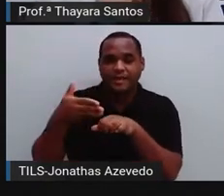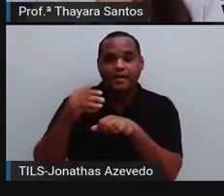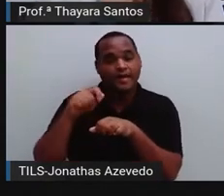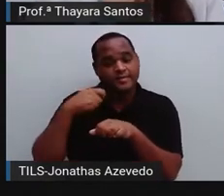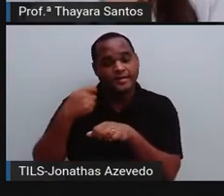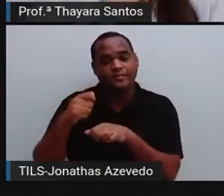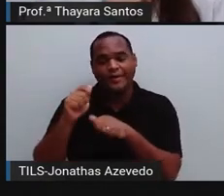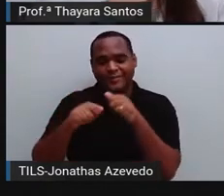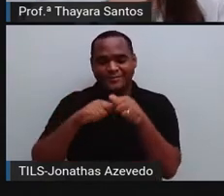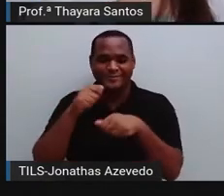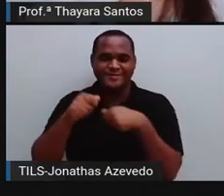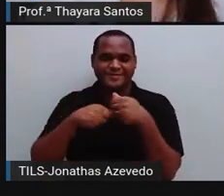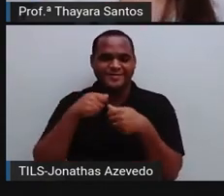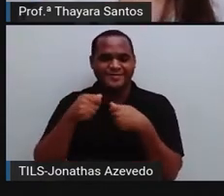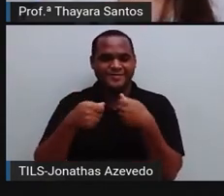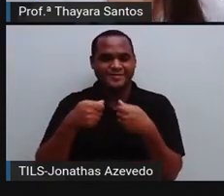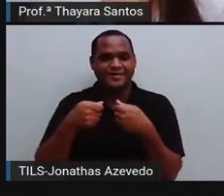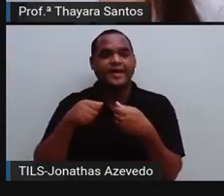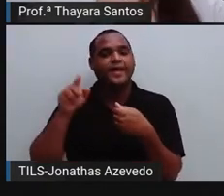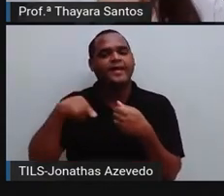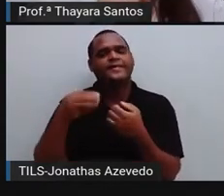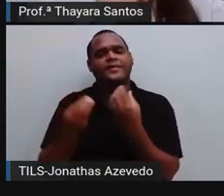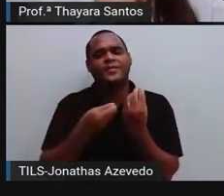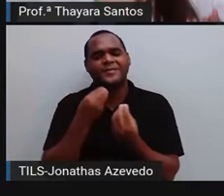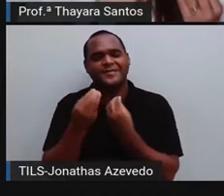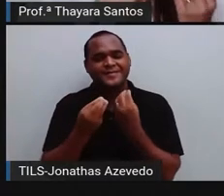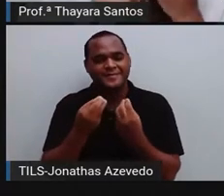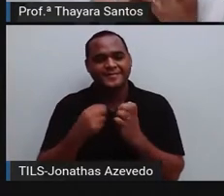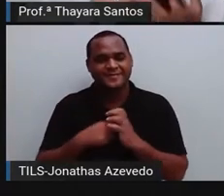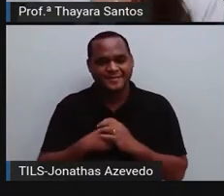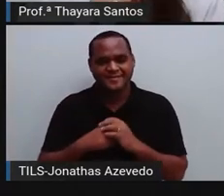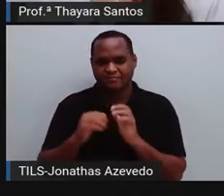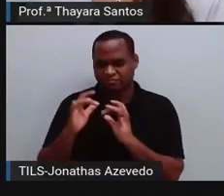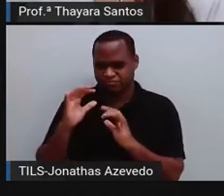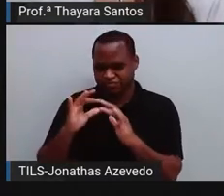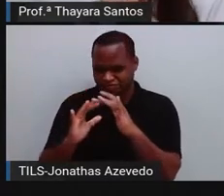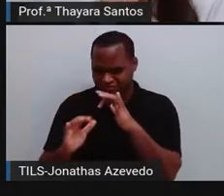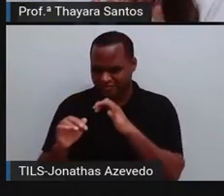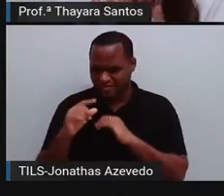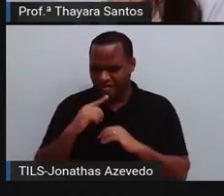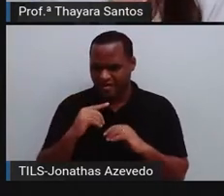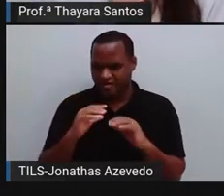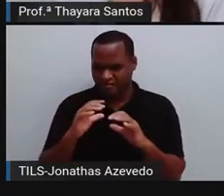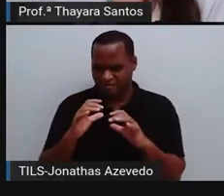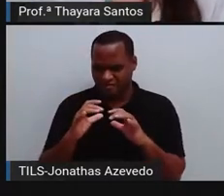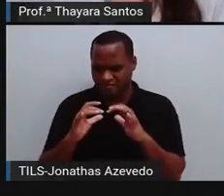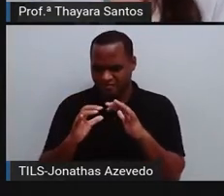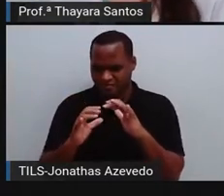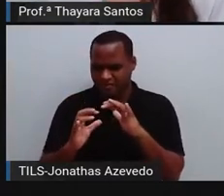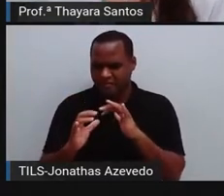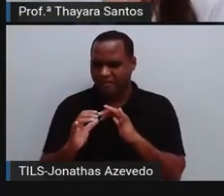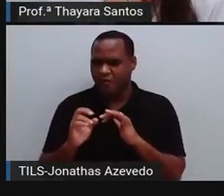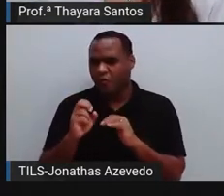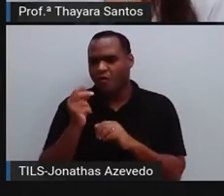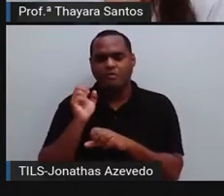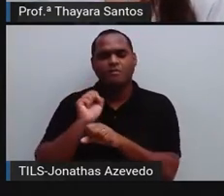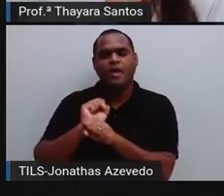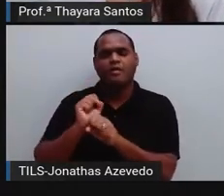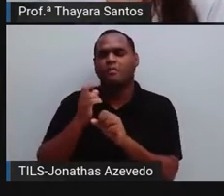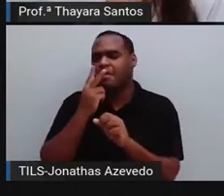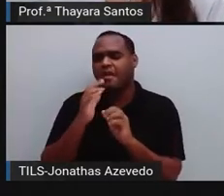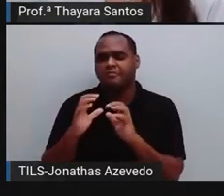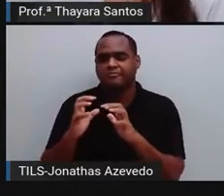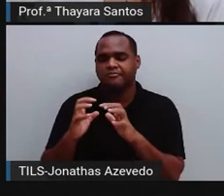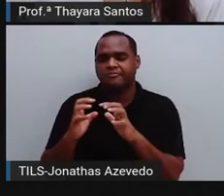são átomos. Olha como é que os átomos estão se comportando. Eles estão se agitando? Eles estão se mexendo muito? Ou eles estão mais